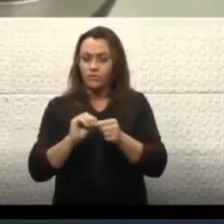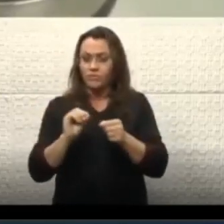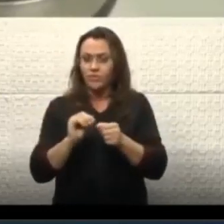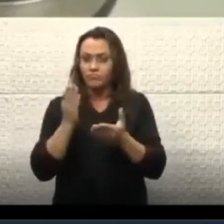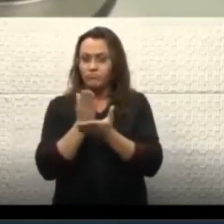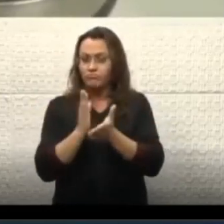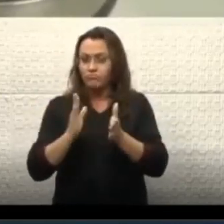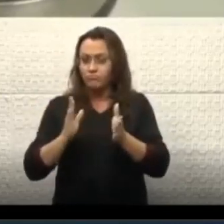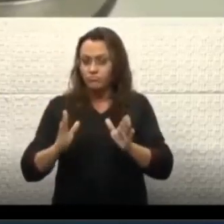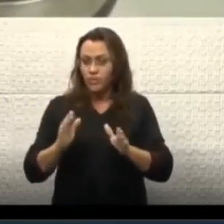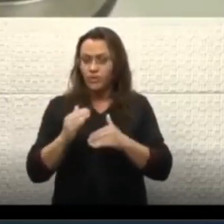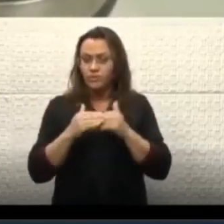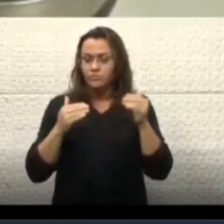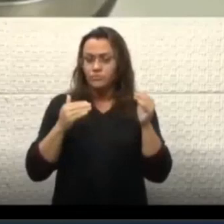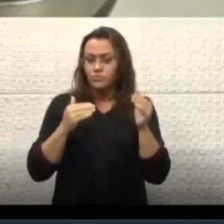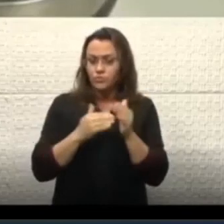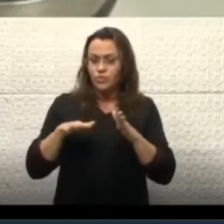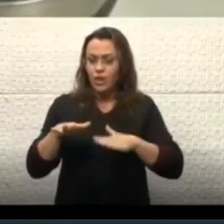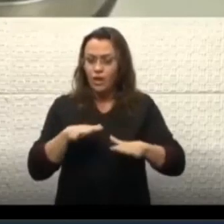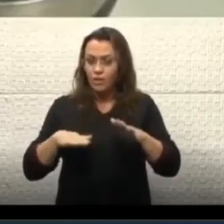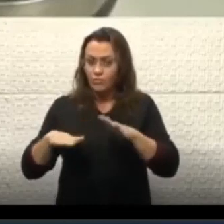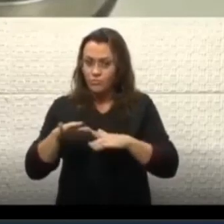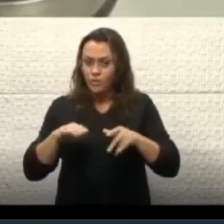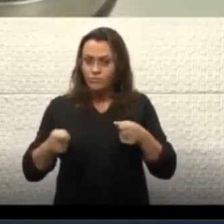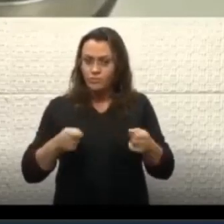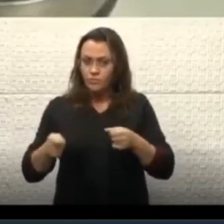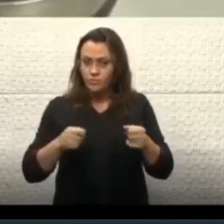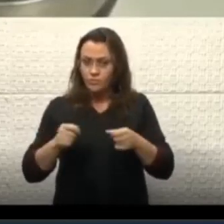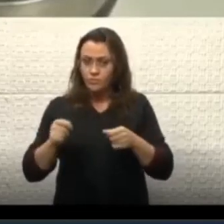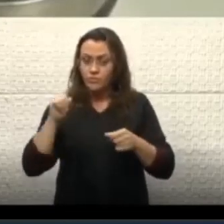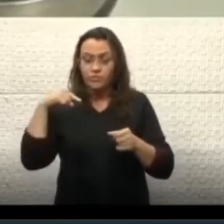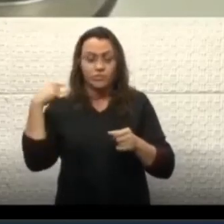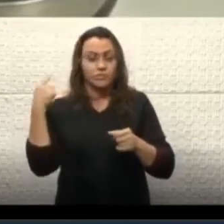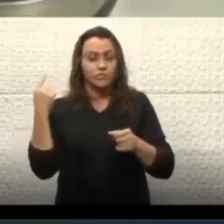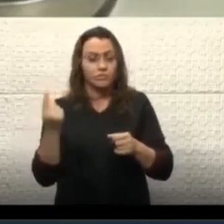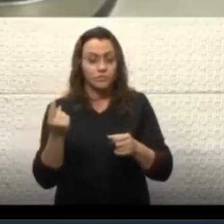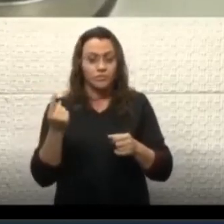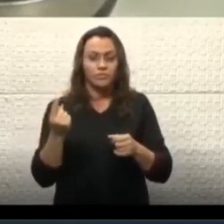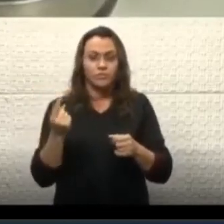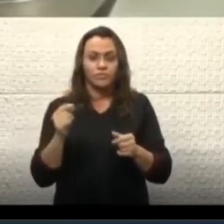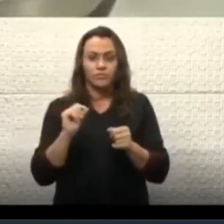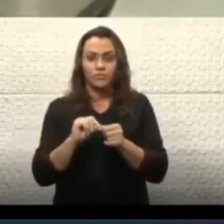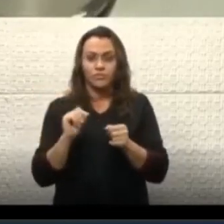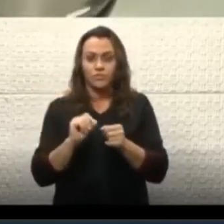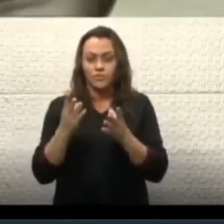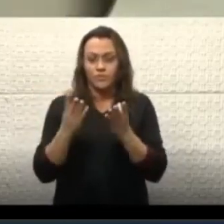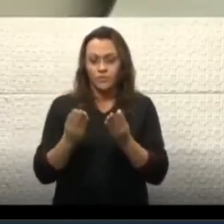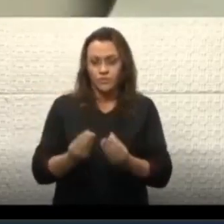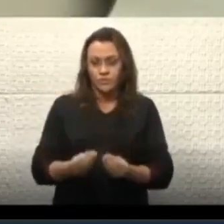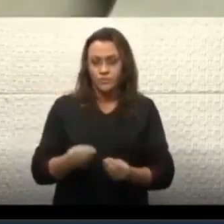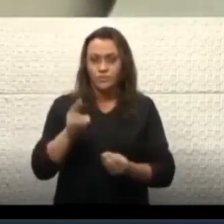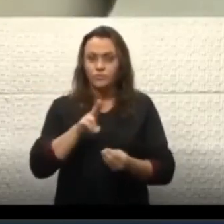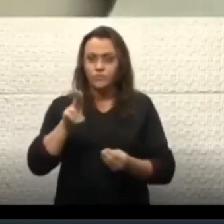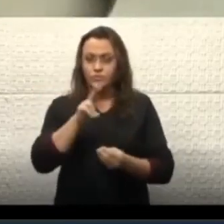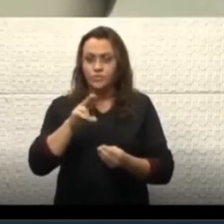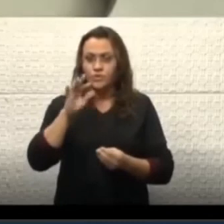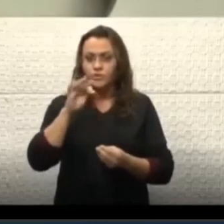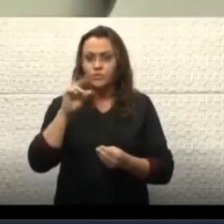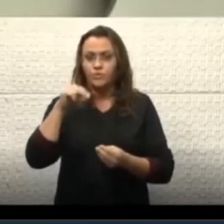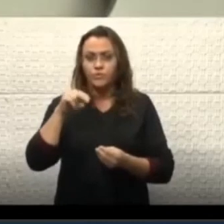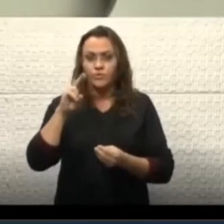depois de terminar de fazer toda a lavagem da peneira, a gente vai para a filtração com o funil